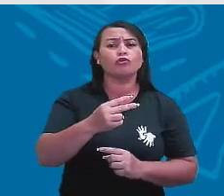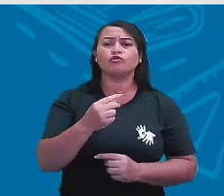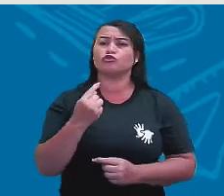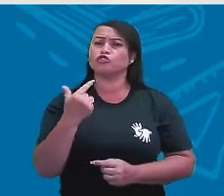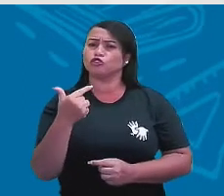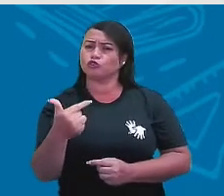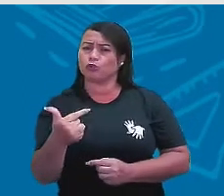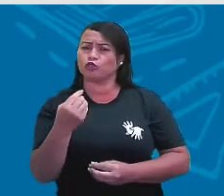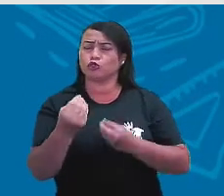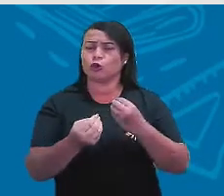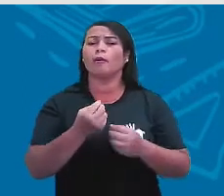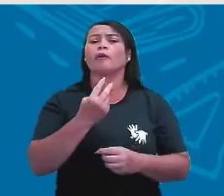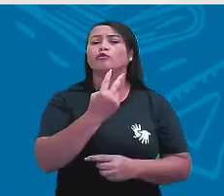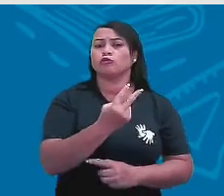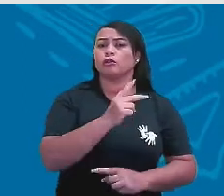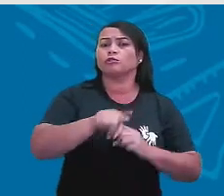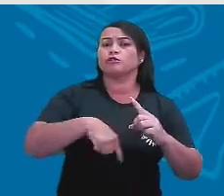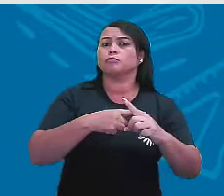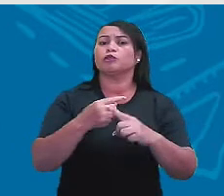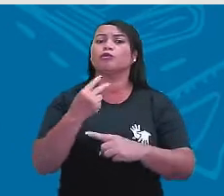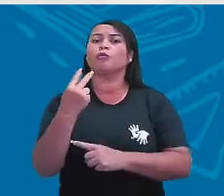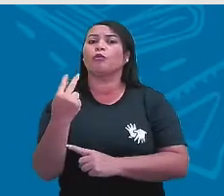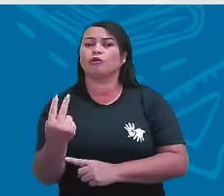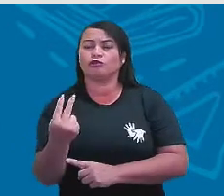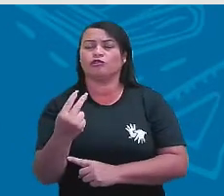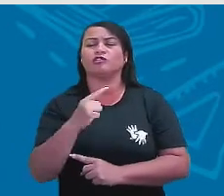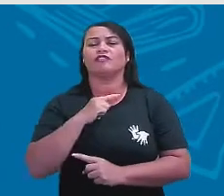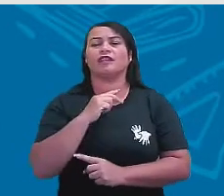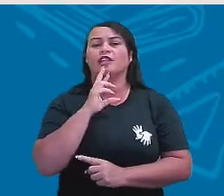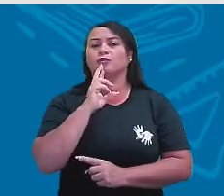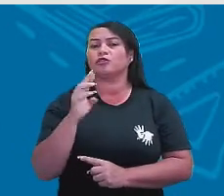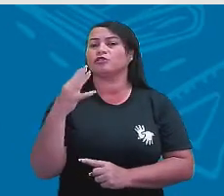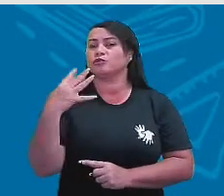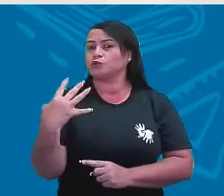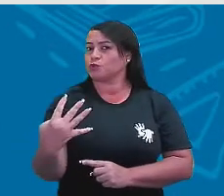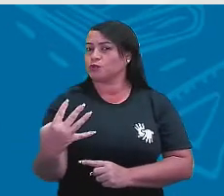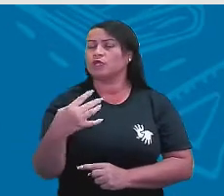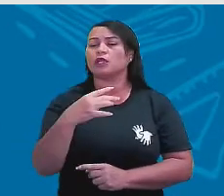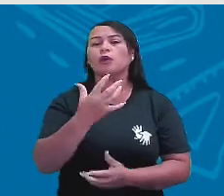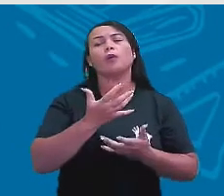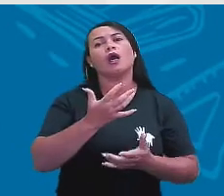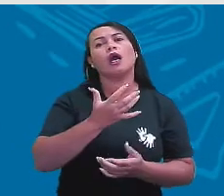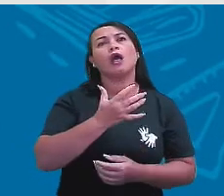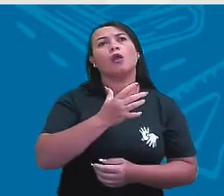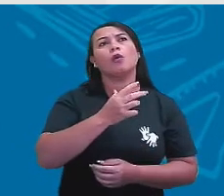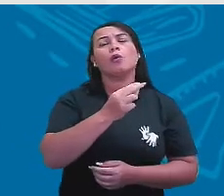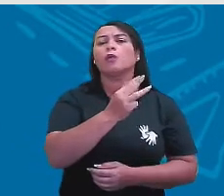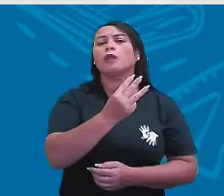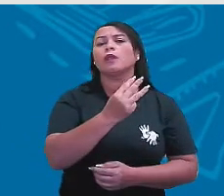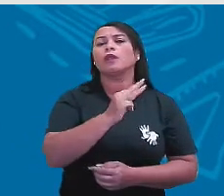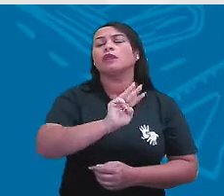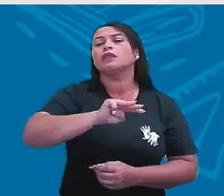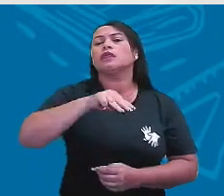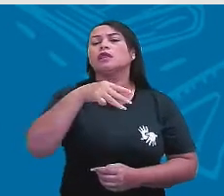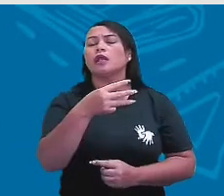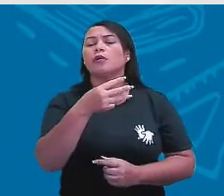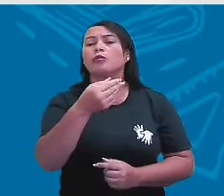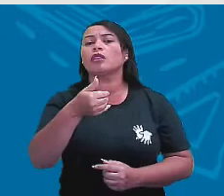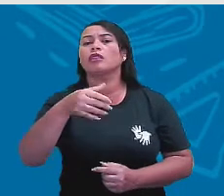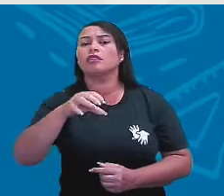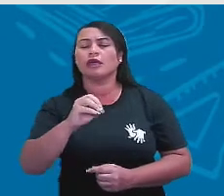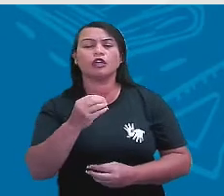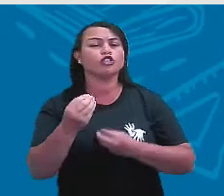pego 2 e multiplico por 2, que vai dar 4. Eu quero o triplo de 10. E aí, eu já